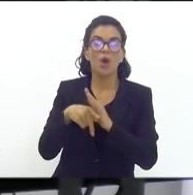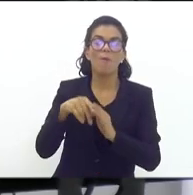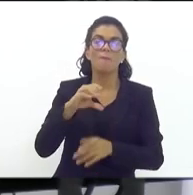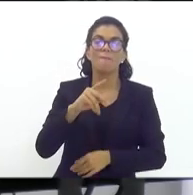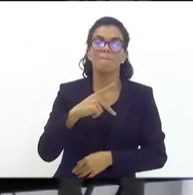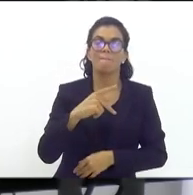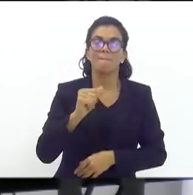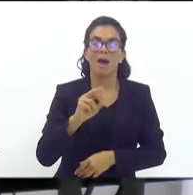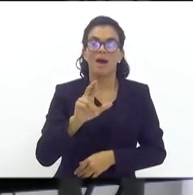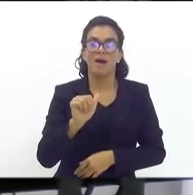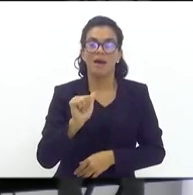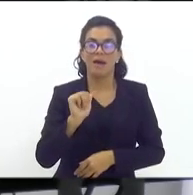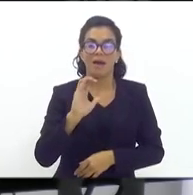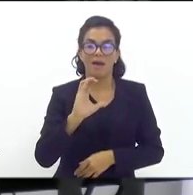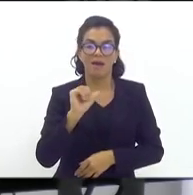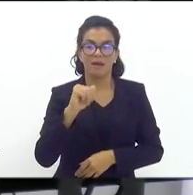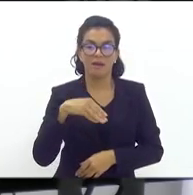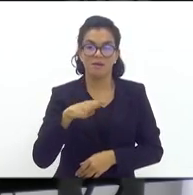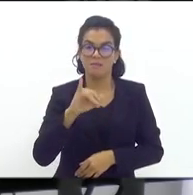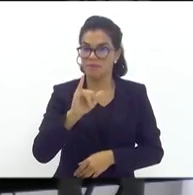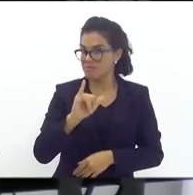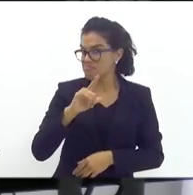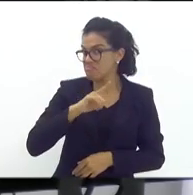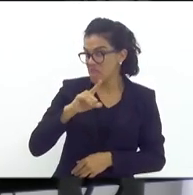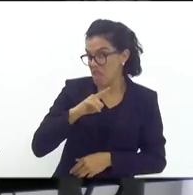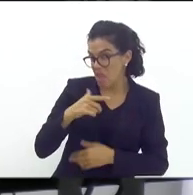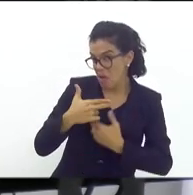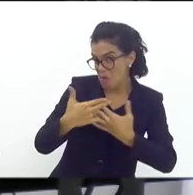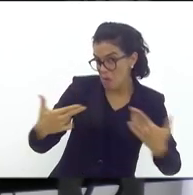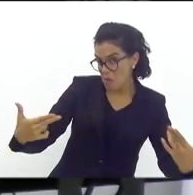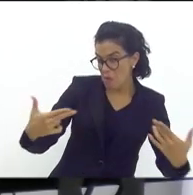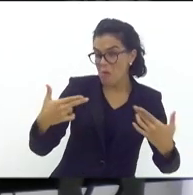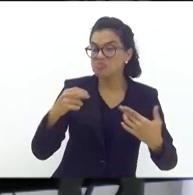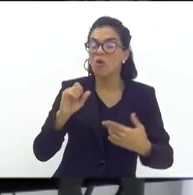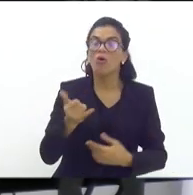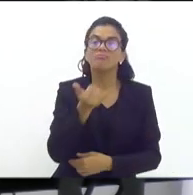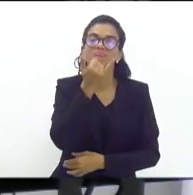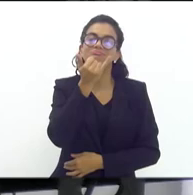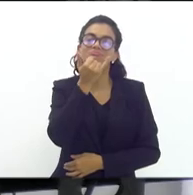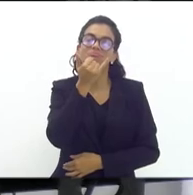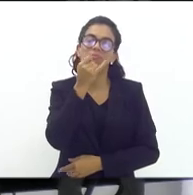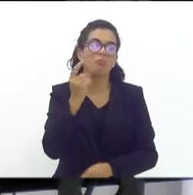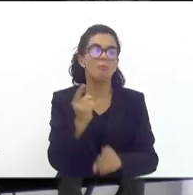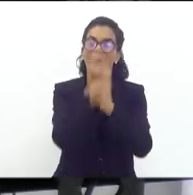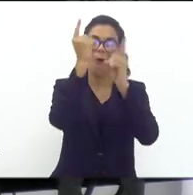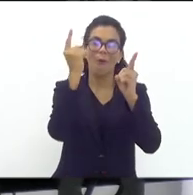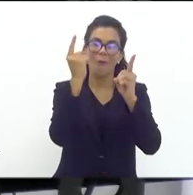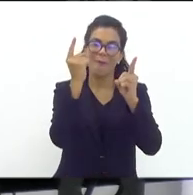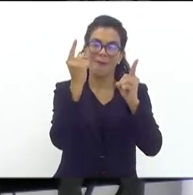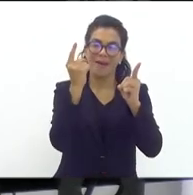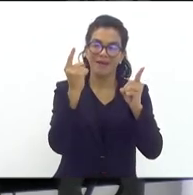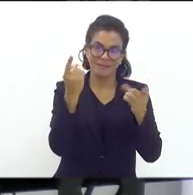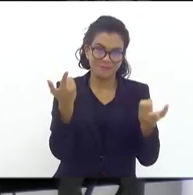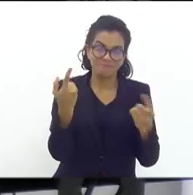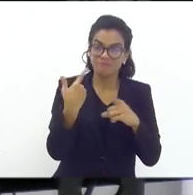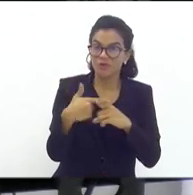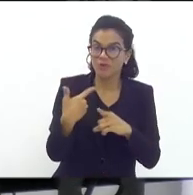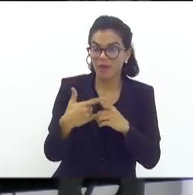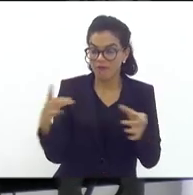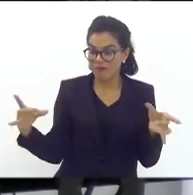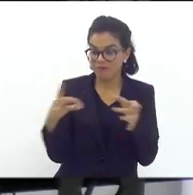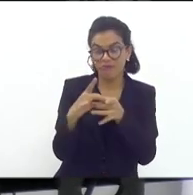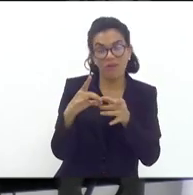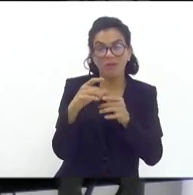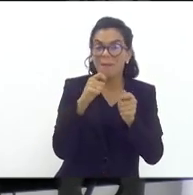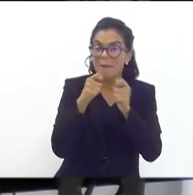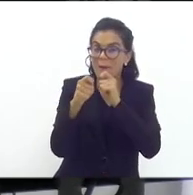domicílio Existe algum nexo de causalidade ou é apenas uma coincidência esse fato se for real porque foi veiculado